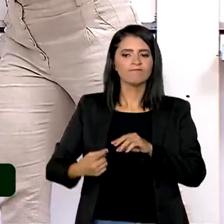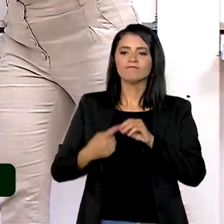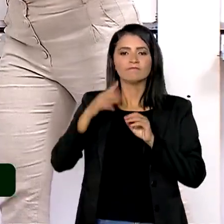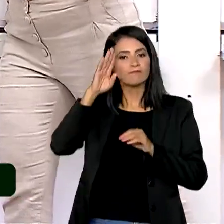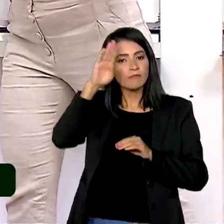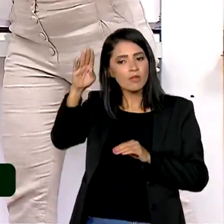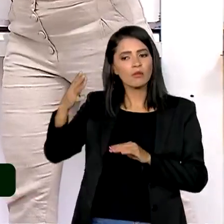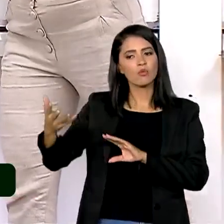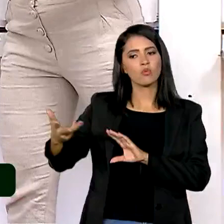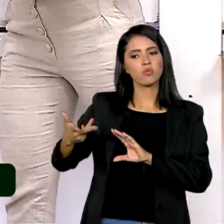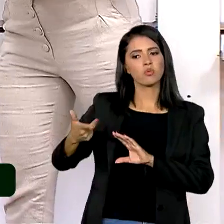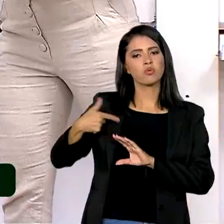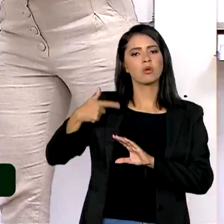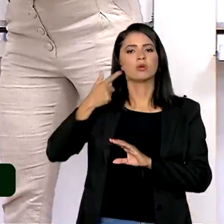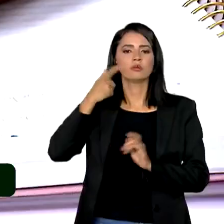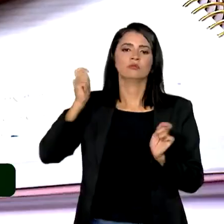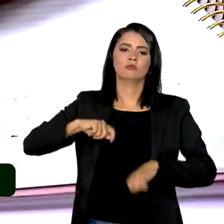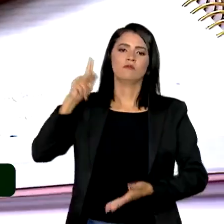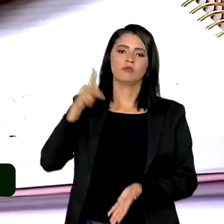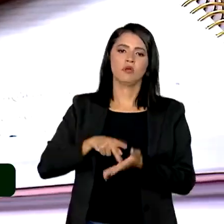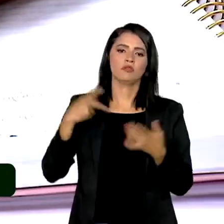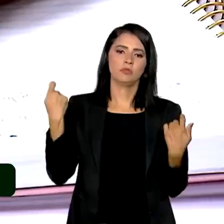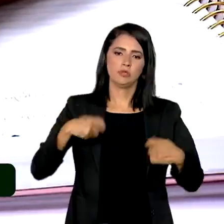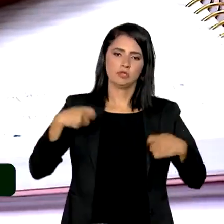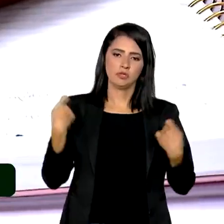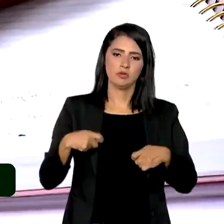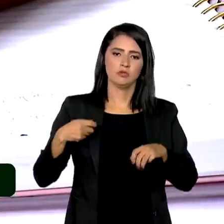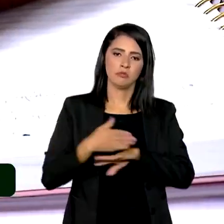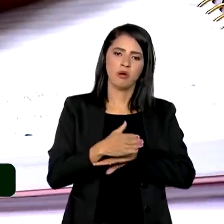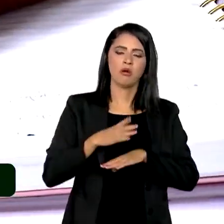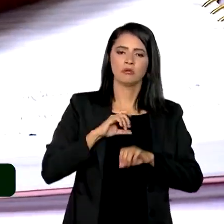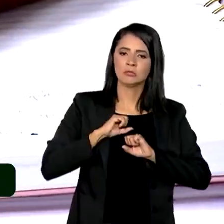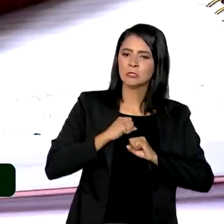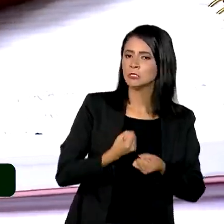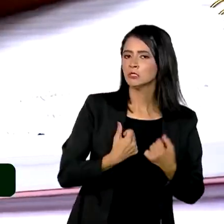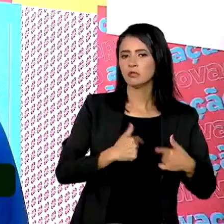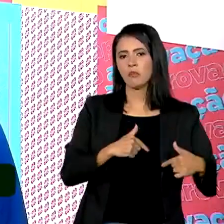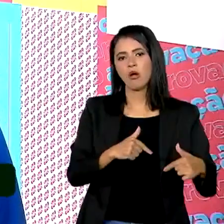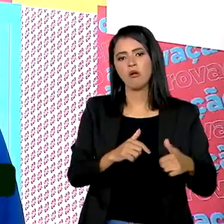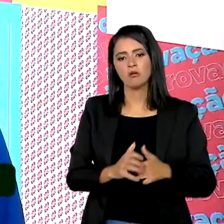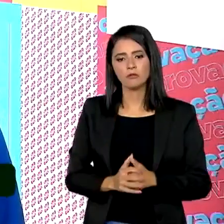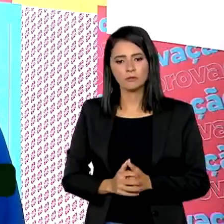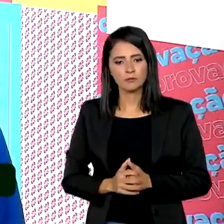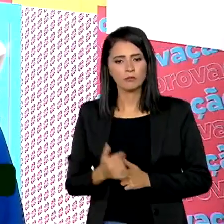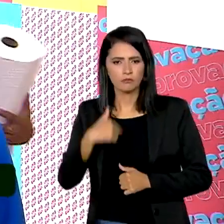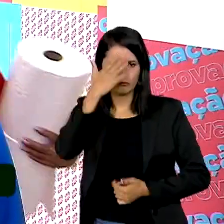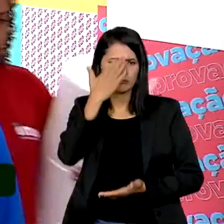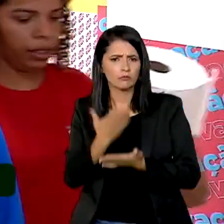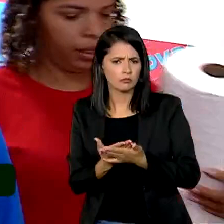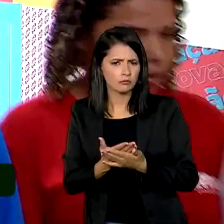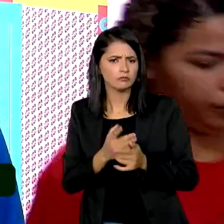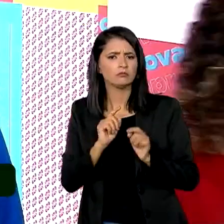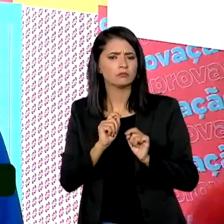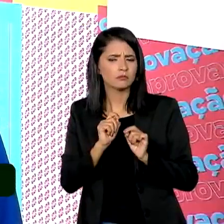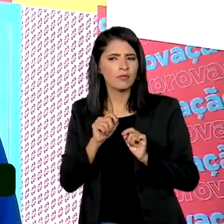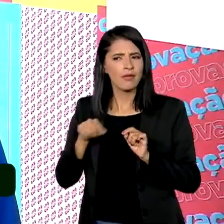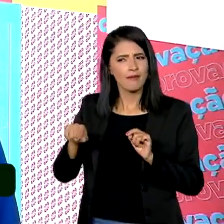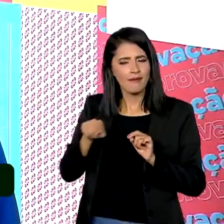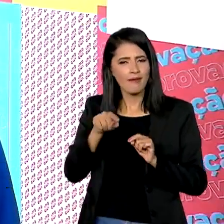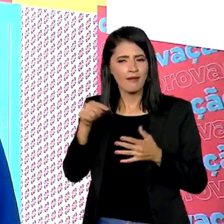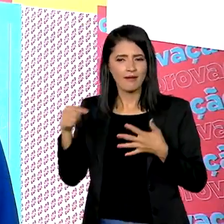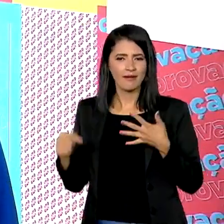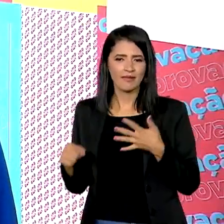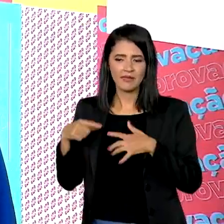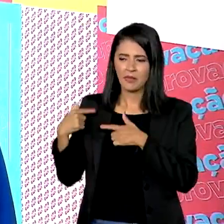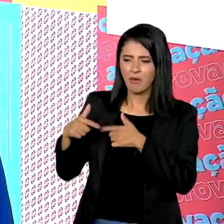as qualificações que serão realmente necessárias para o desempenho das funções. Eu acredito que